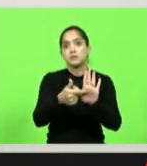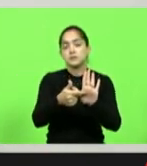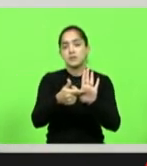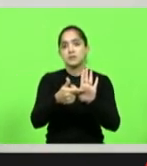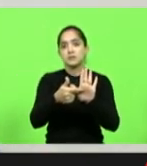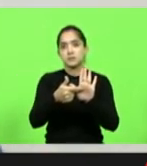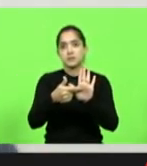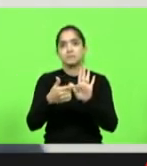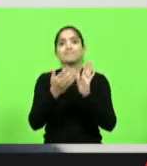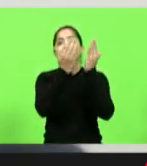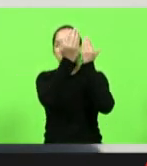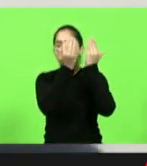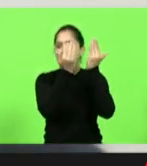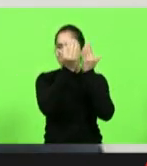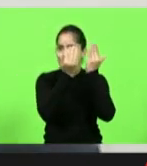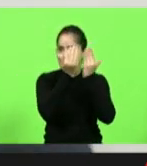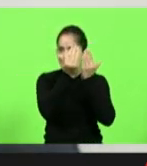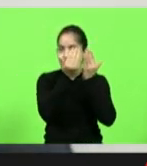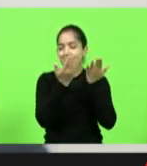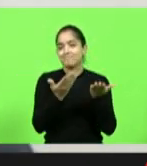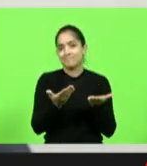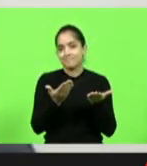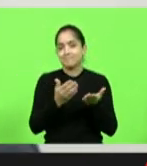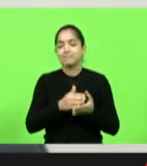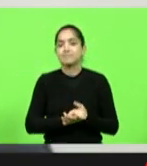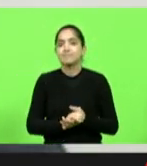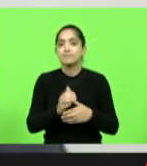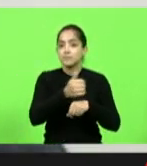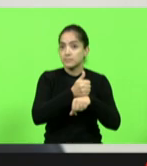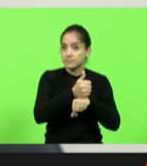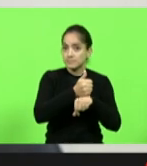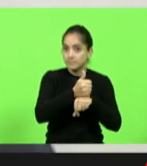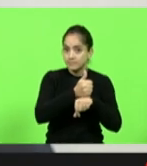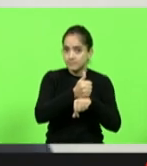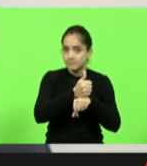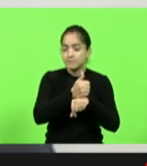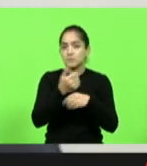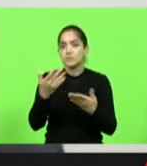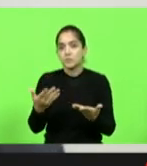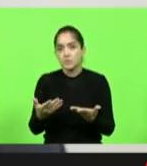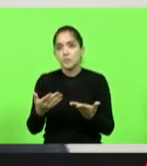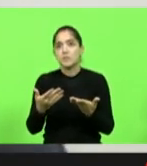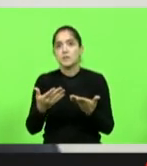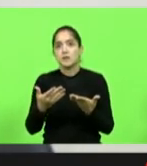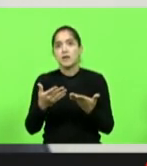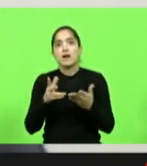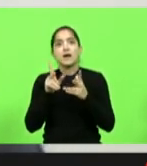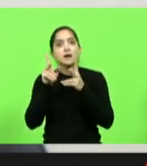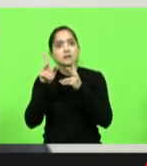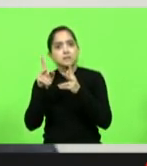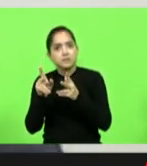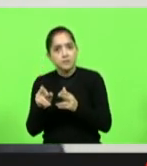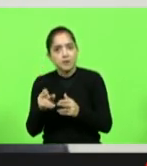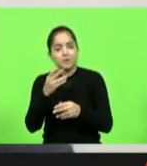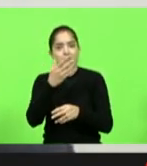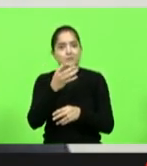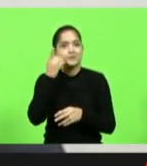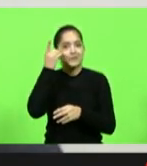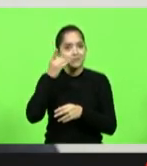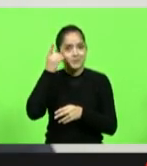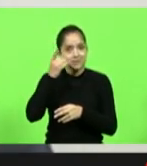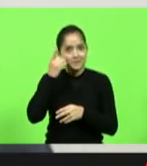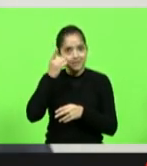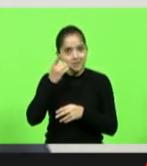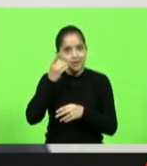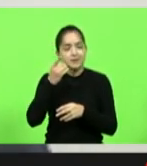de psicólogos, de psicólogas, né, e justamente trazendo a argumentação, a mesma que José Carlos Aleluia trazia para as assistentes,